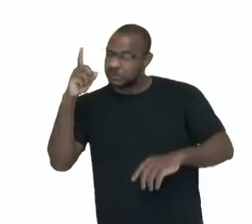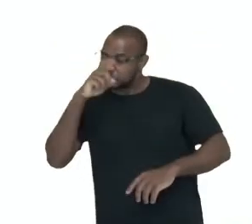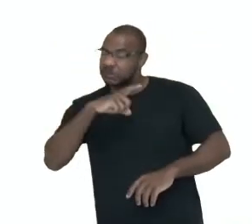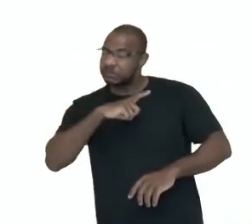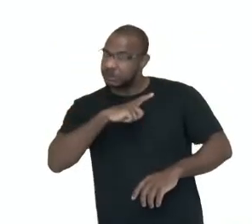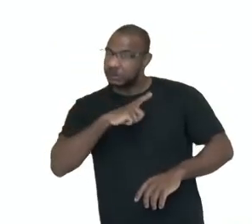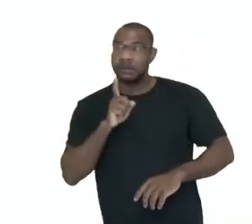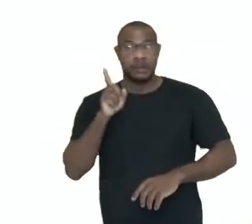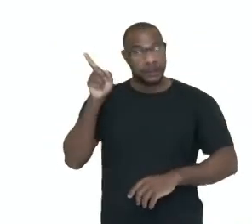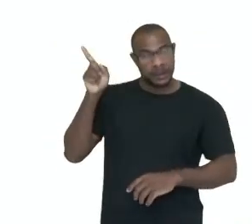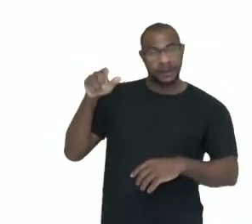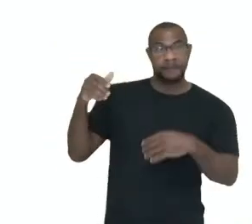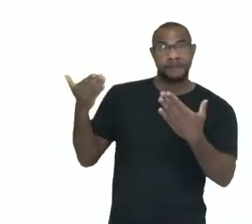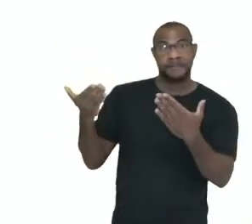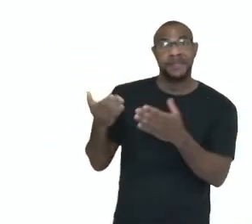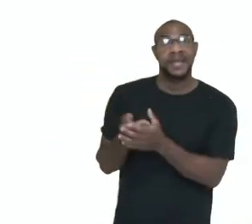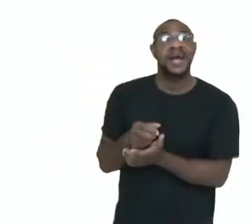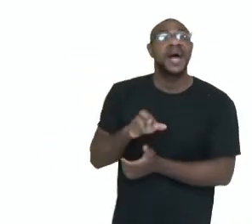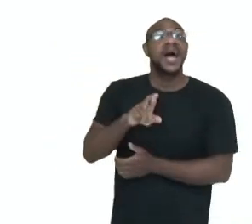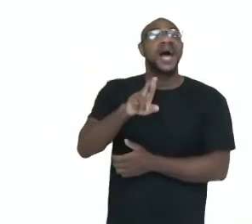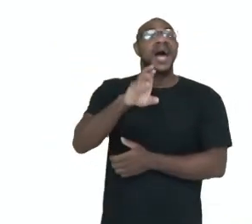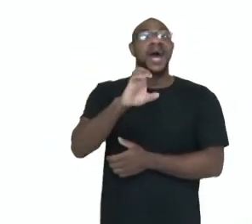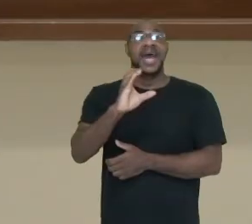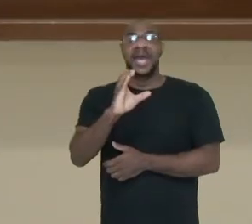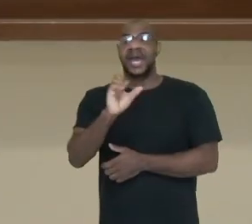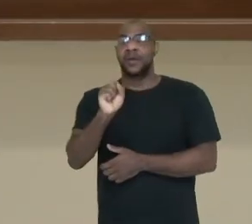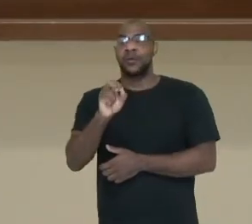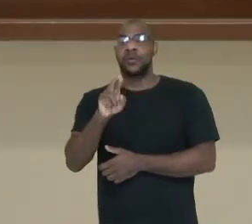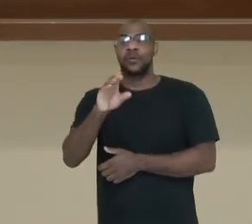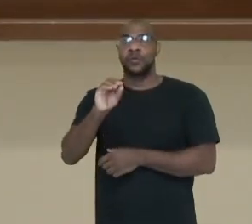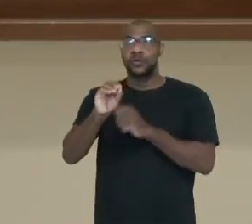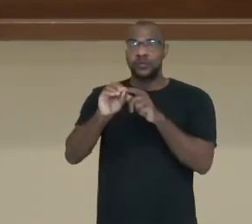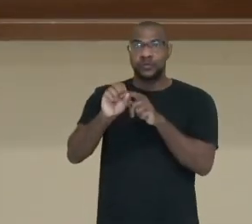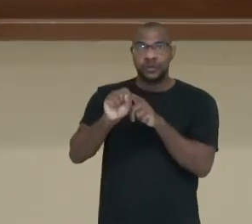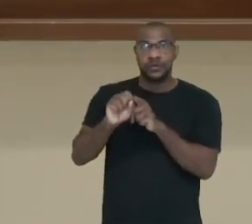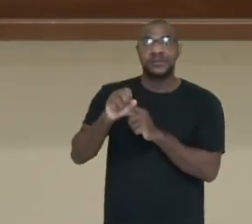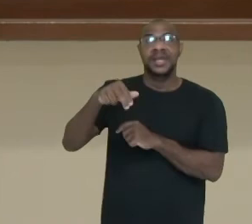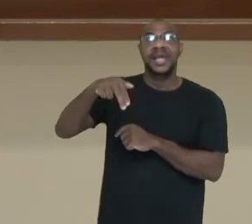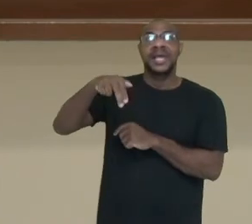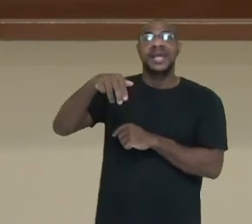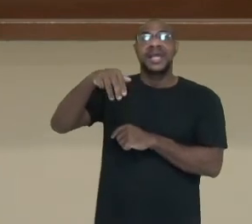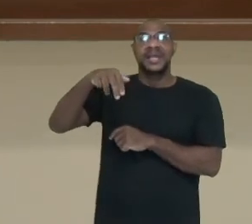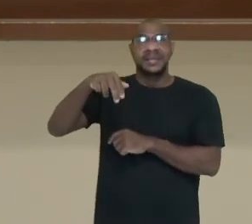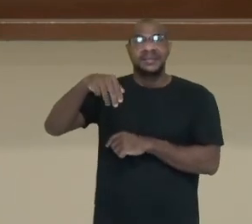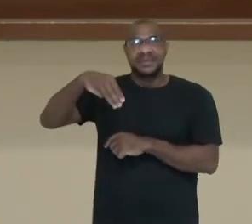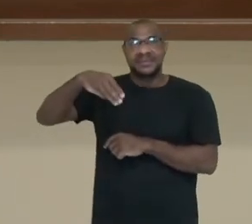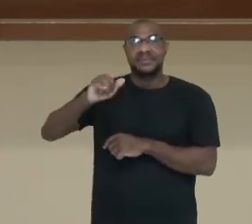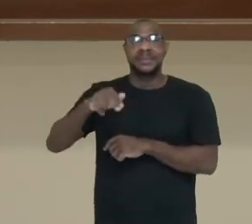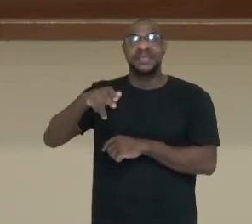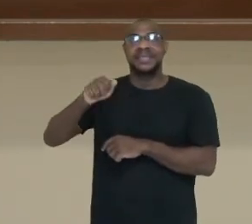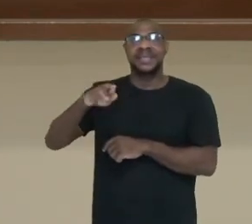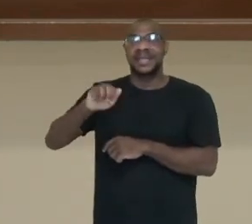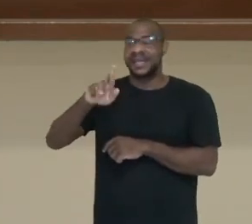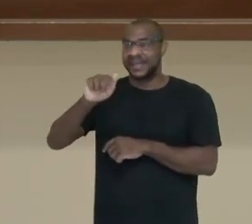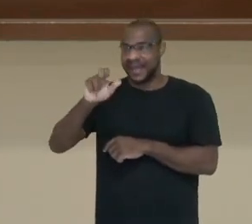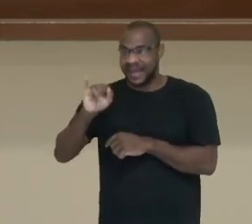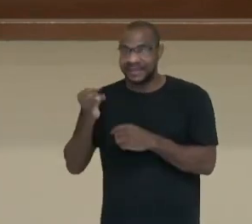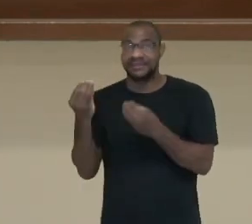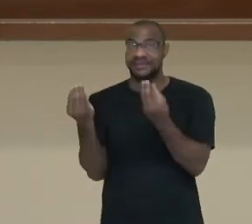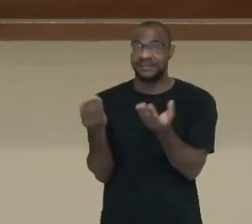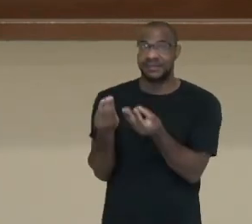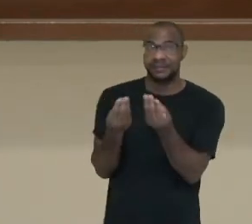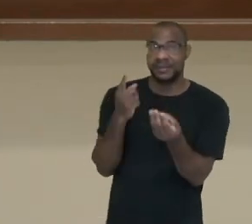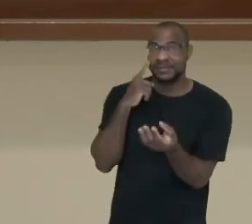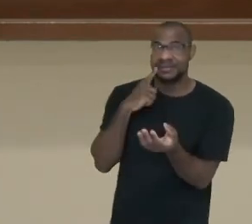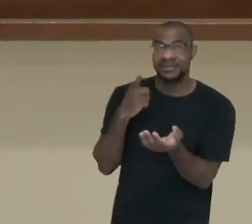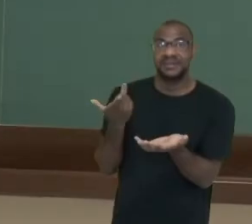recursos naturais, eles começaram a se destacar muito porque perceberam grandes jazidas de gás natural e,